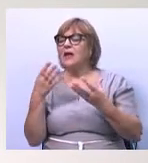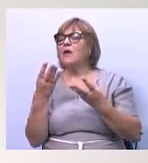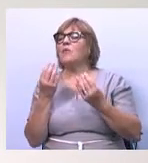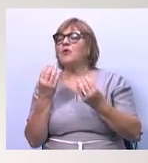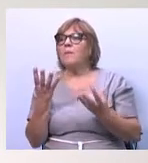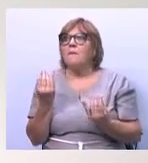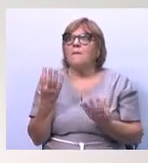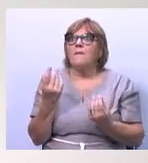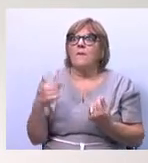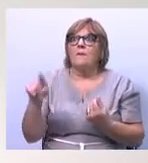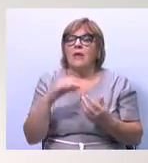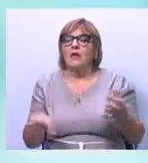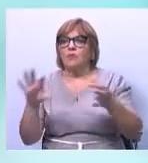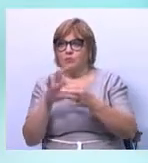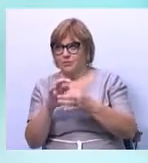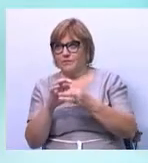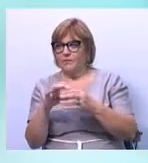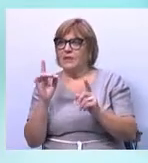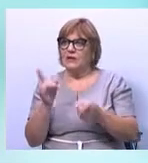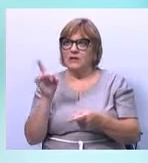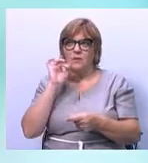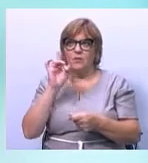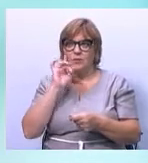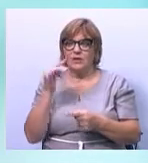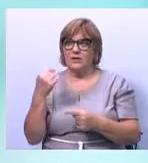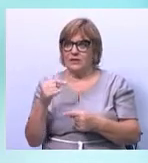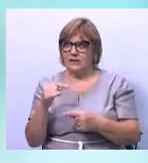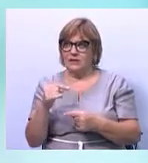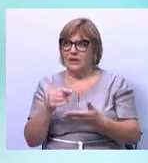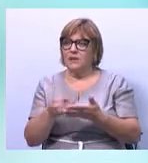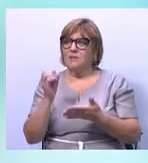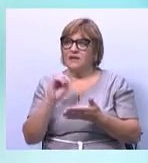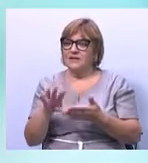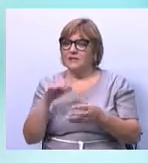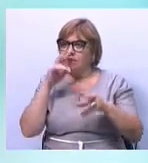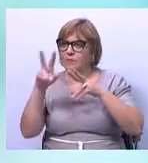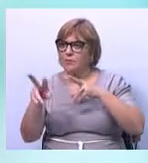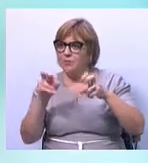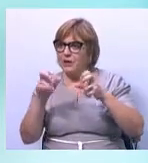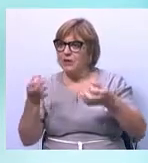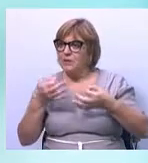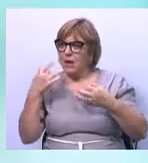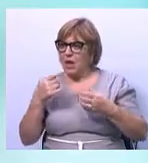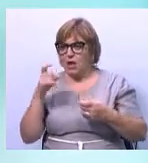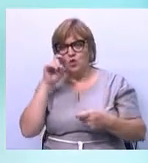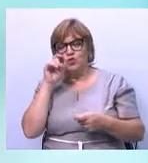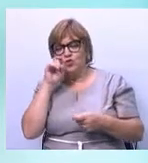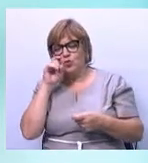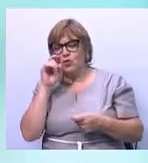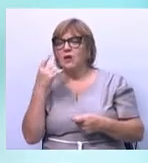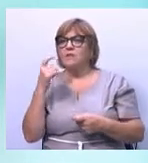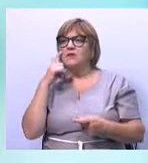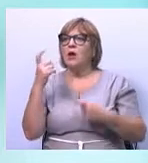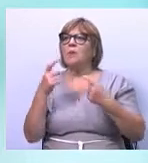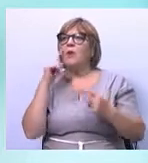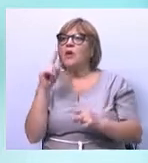de medos associados. Daí ser importante, de facto, passar esta mensagem de que a aromaterapia é perfeitamente segura, mas que faz sentido a procura